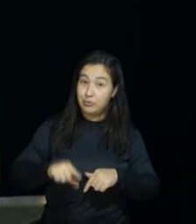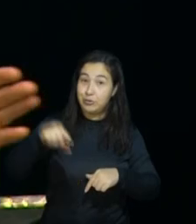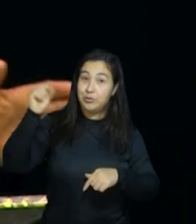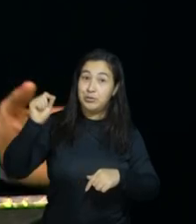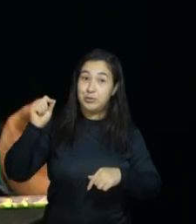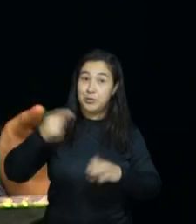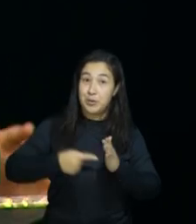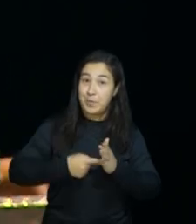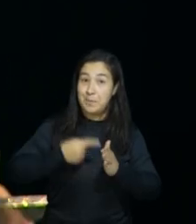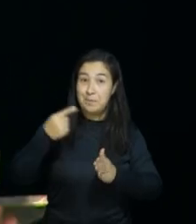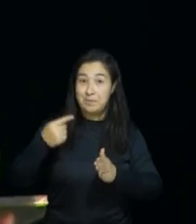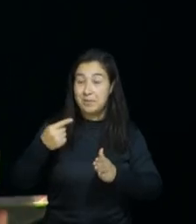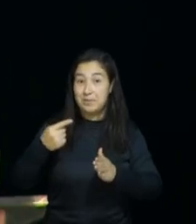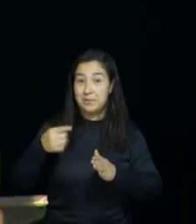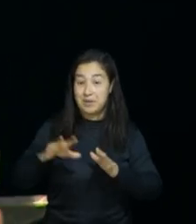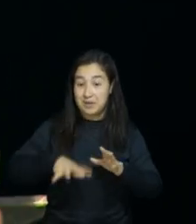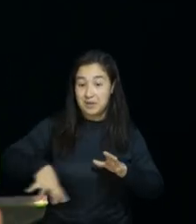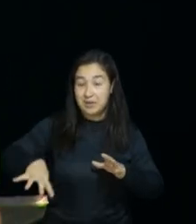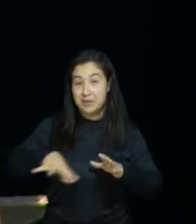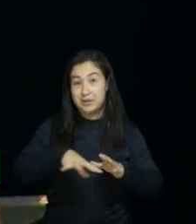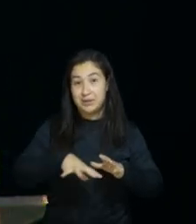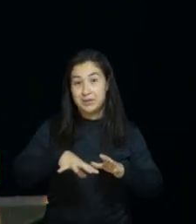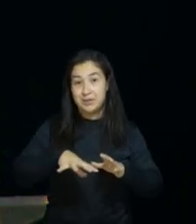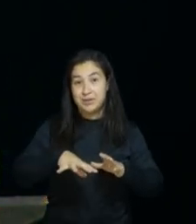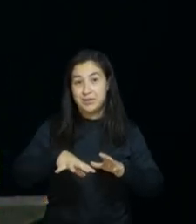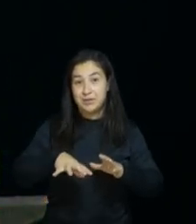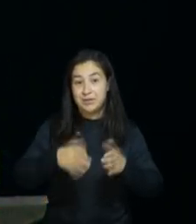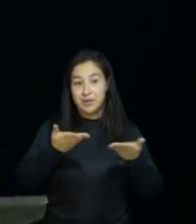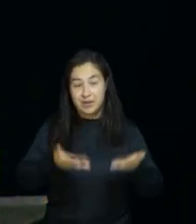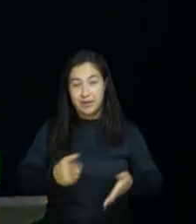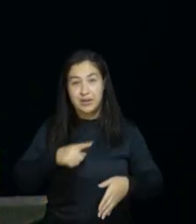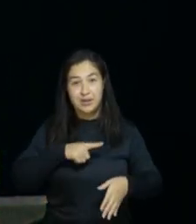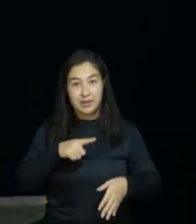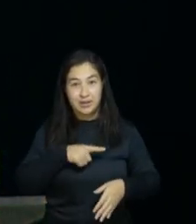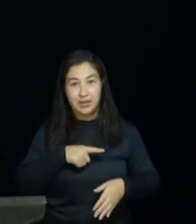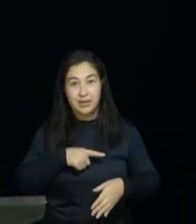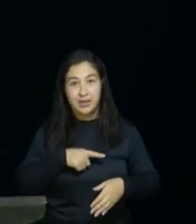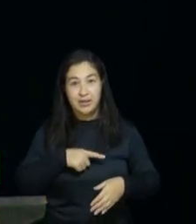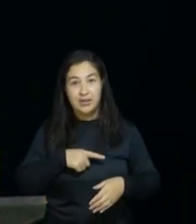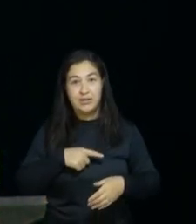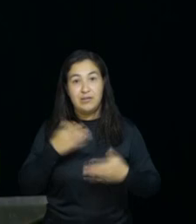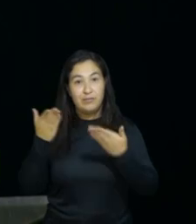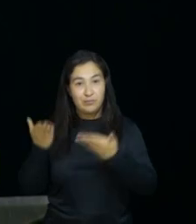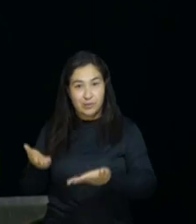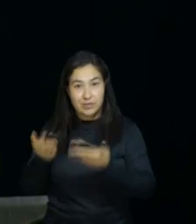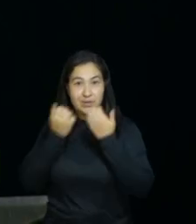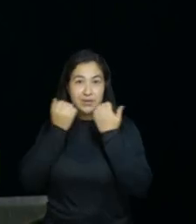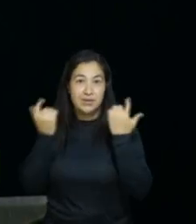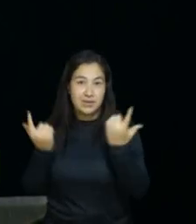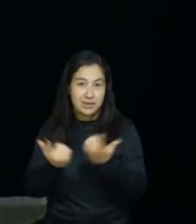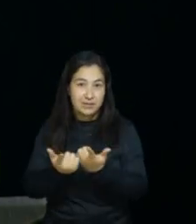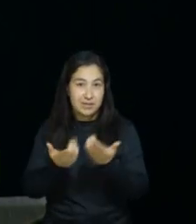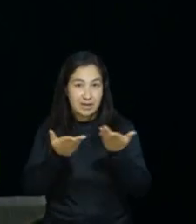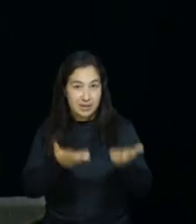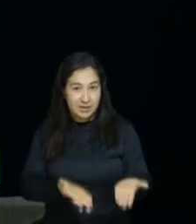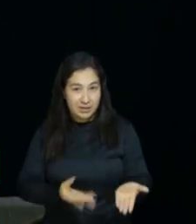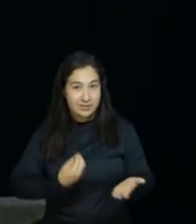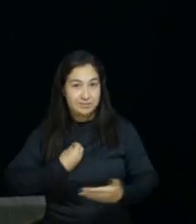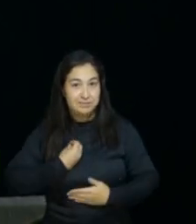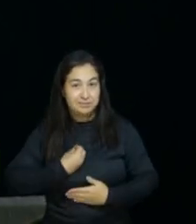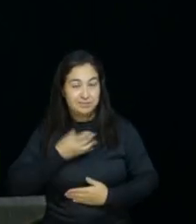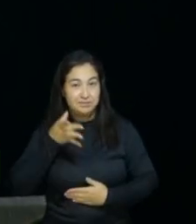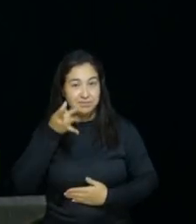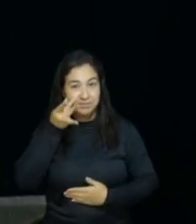ou macro-região a receber esse movimento e a presença da Assembleia Legislativa na nossa região e na